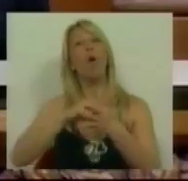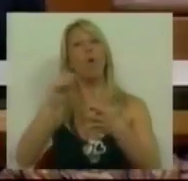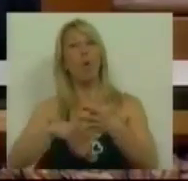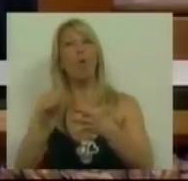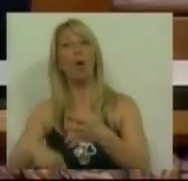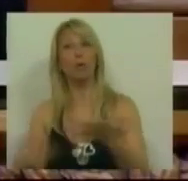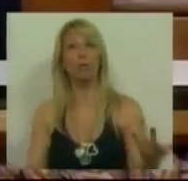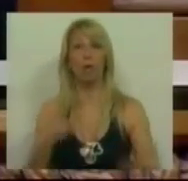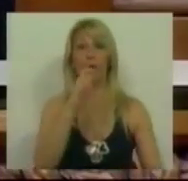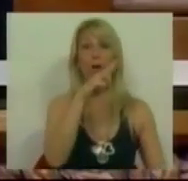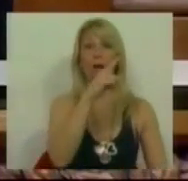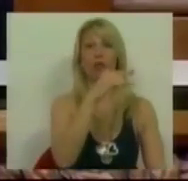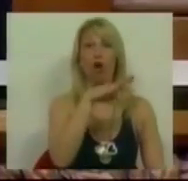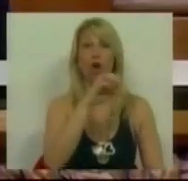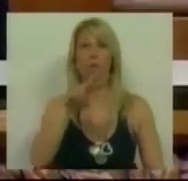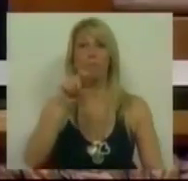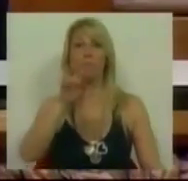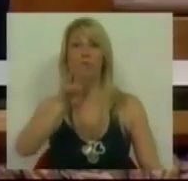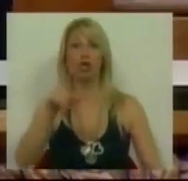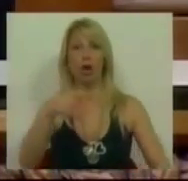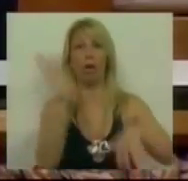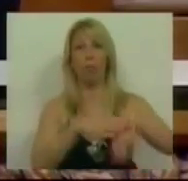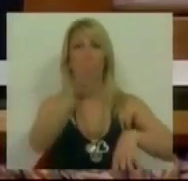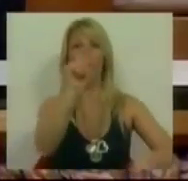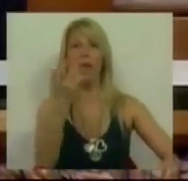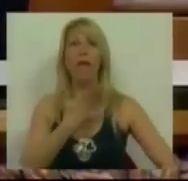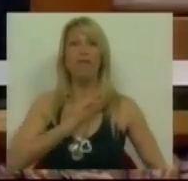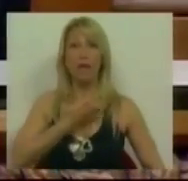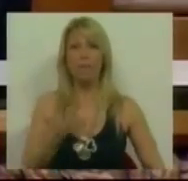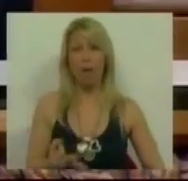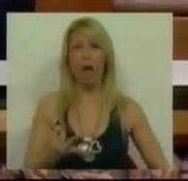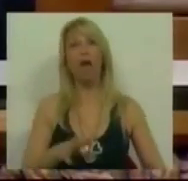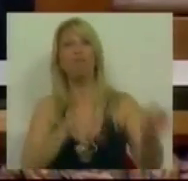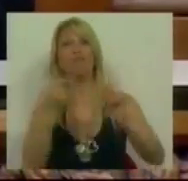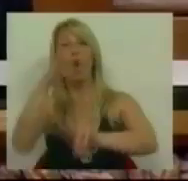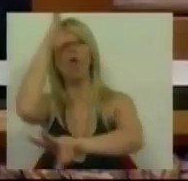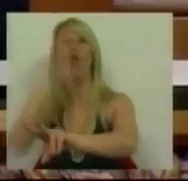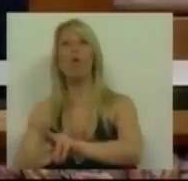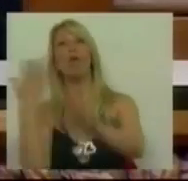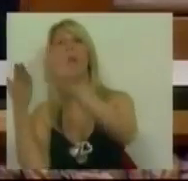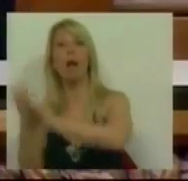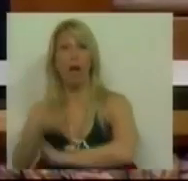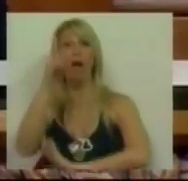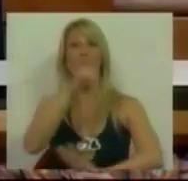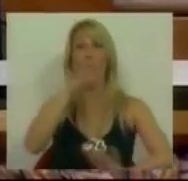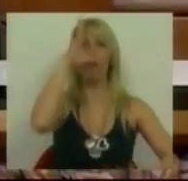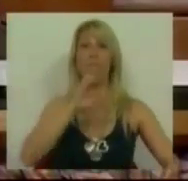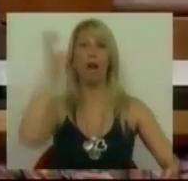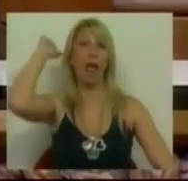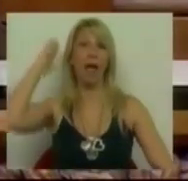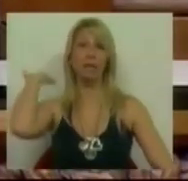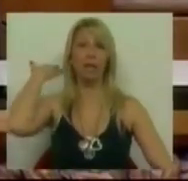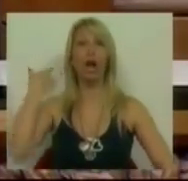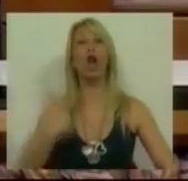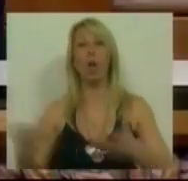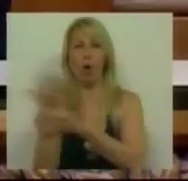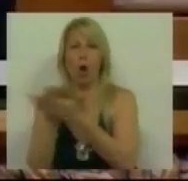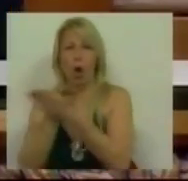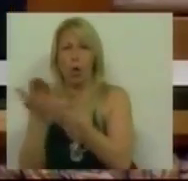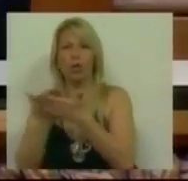saiu da EDP para ir para o Governo, onde, enquanto o Ministro de Santana Lopes, negociou estes contratos e depois regressou à EDP. Bom,